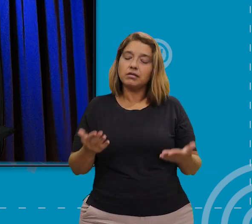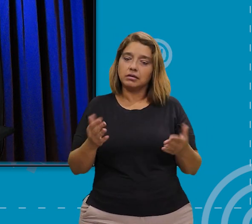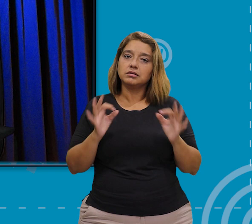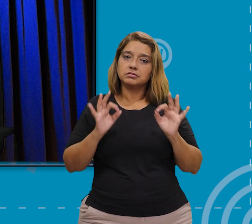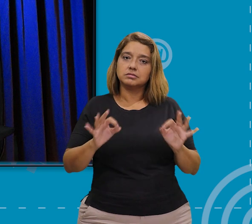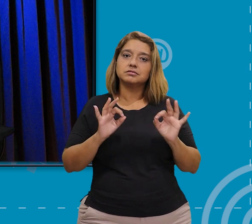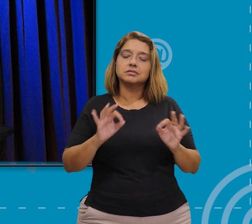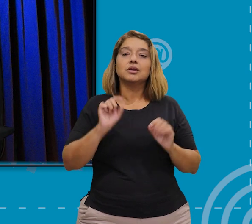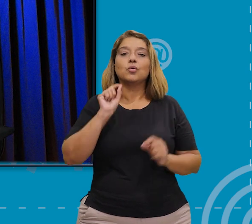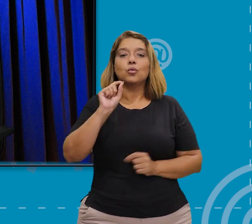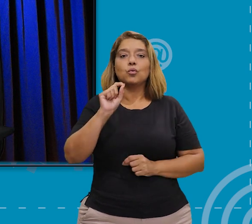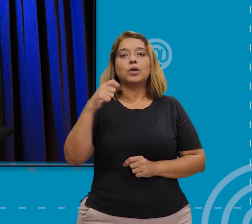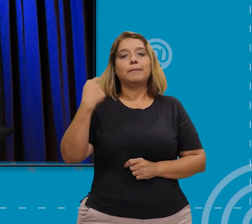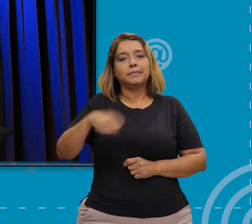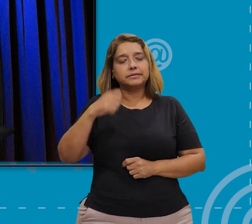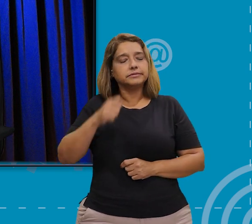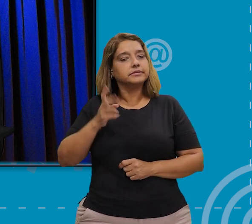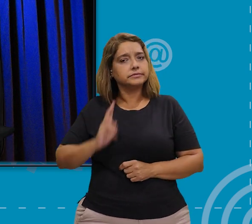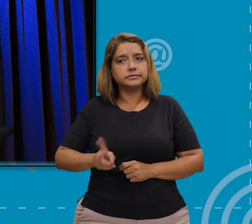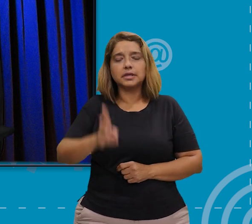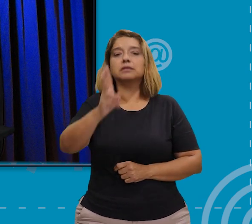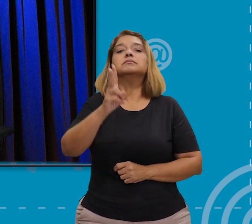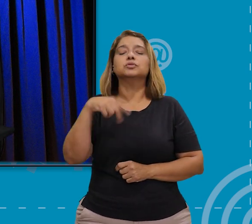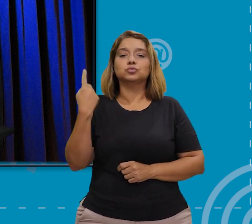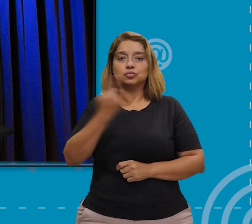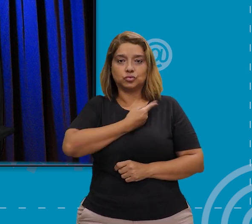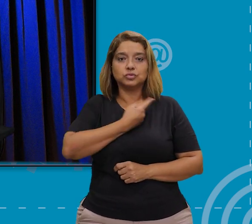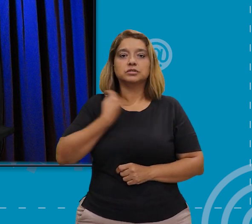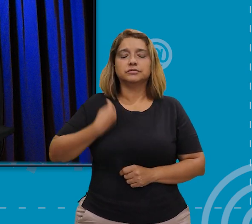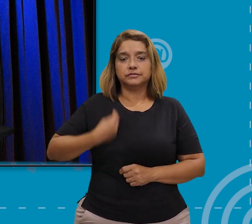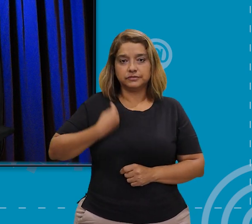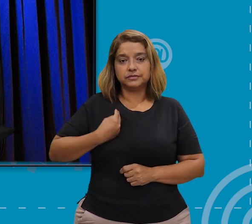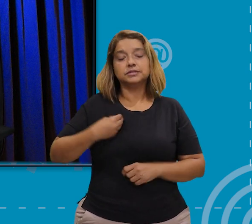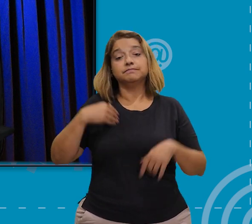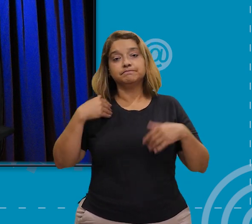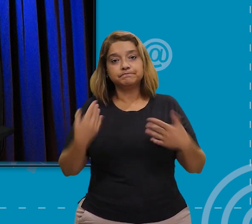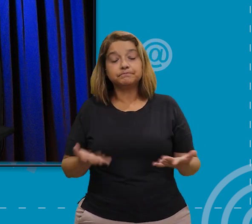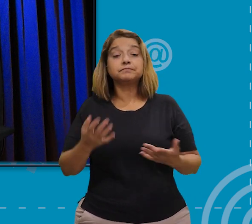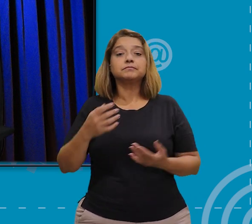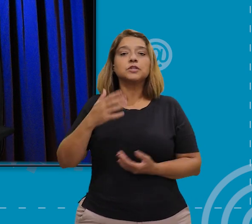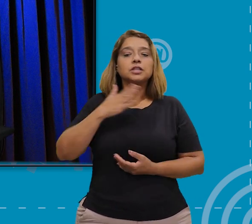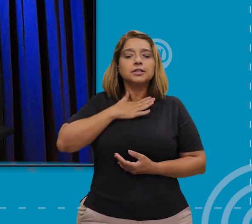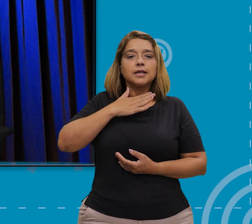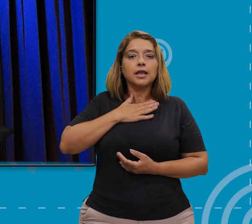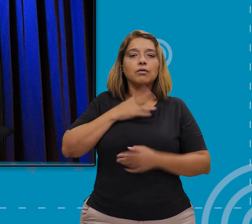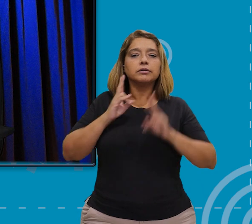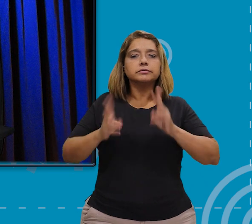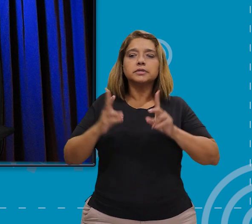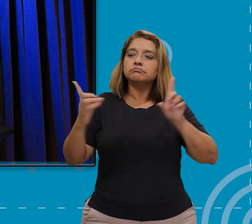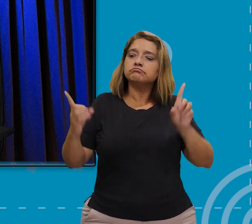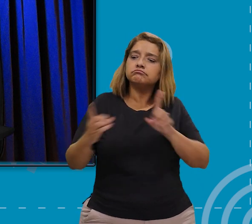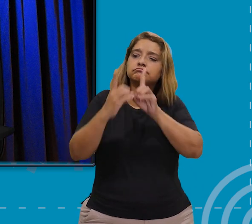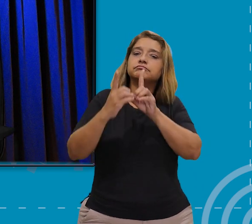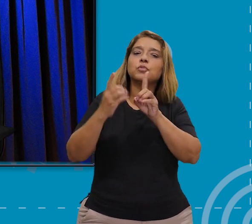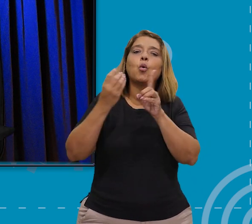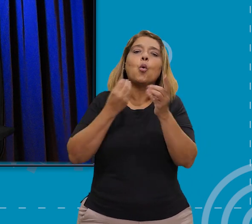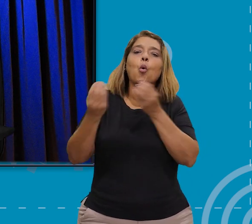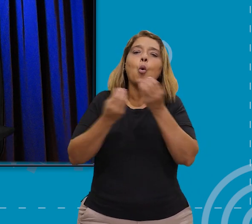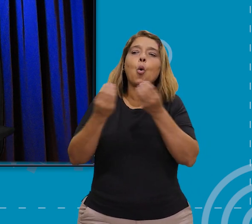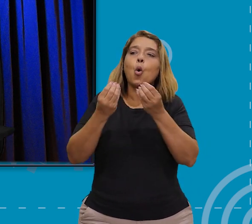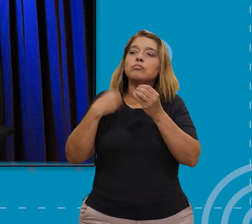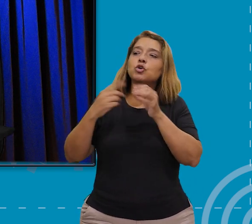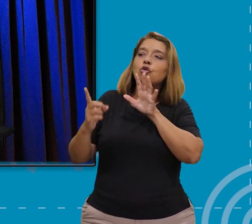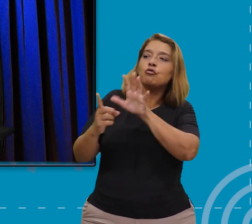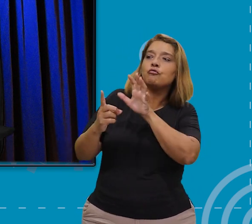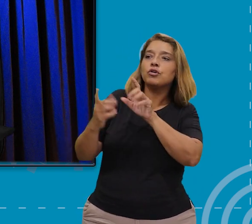um olhar, uma atenção, aí sim, né, é porque isso está latente dentro de mim. Então, o Marshall costuma dizer